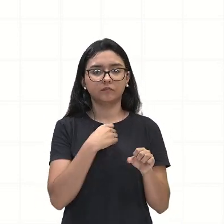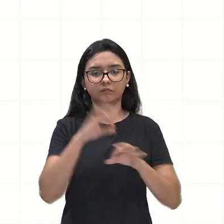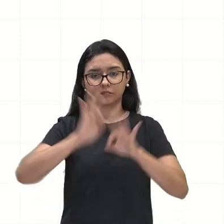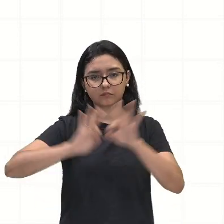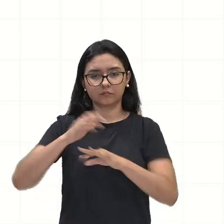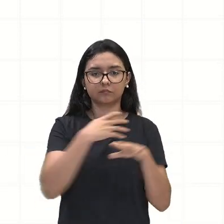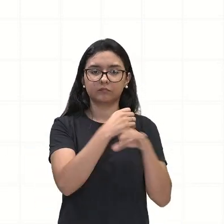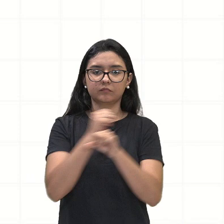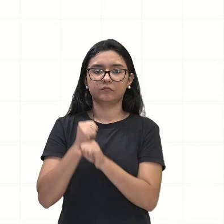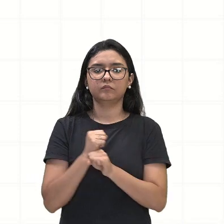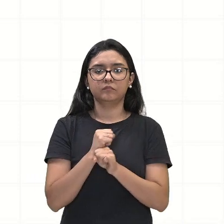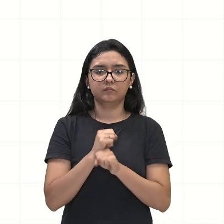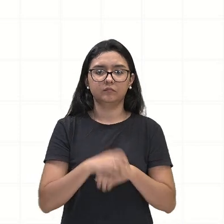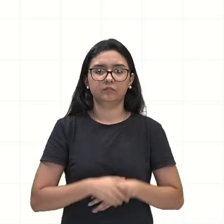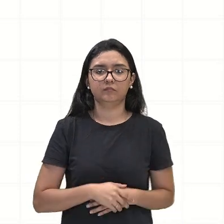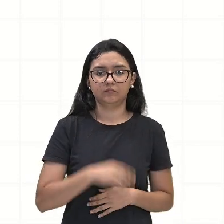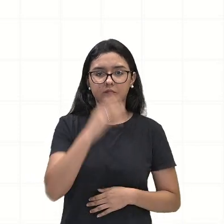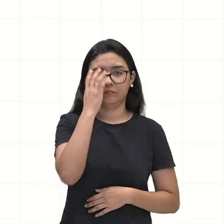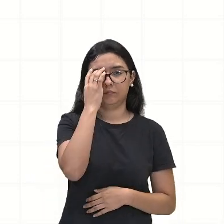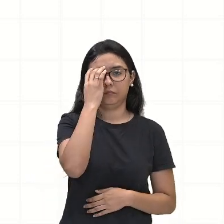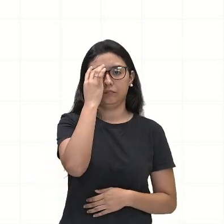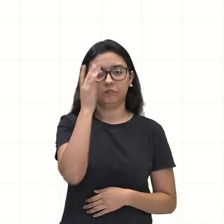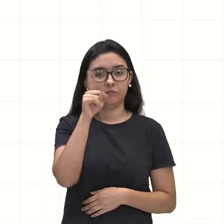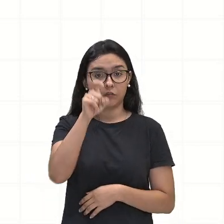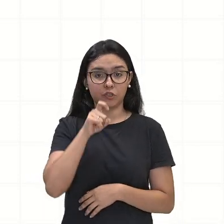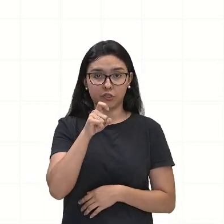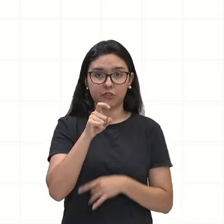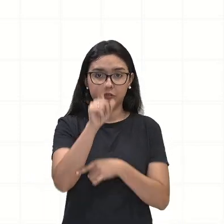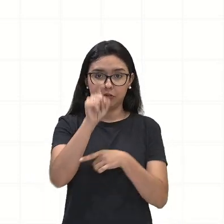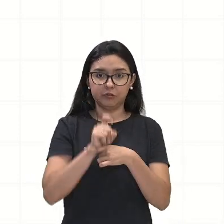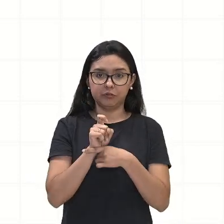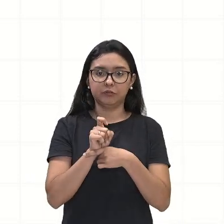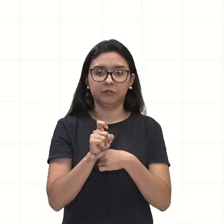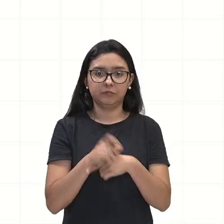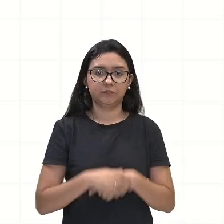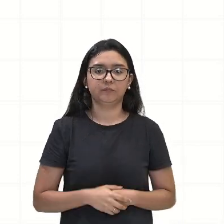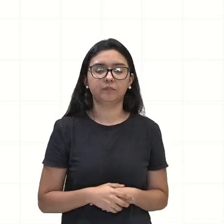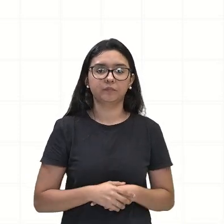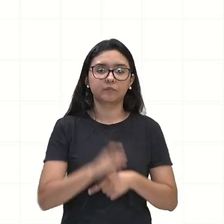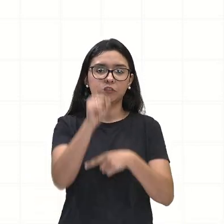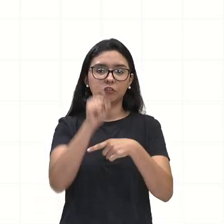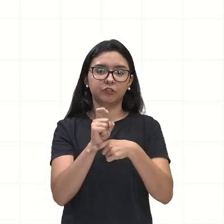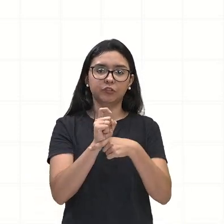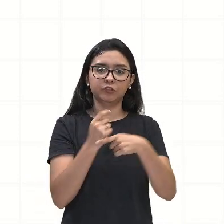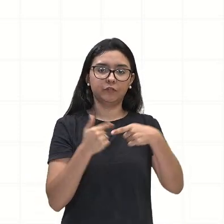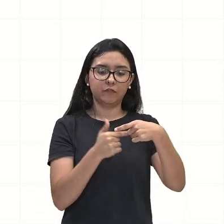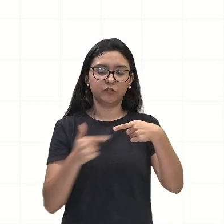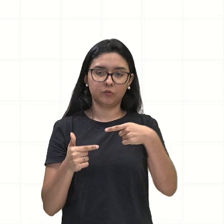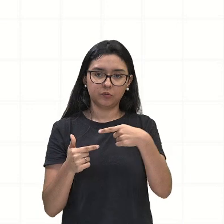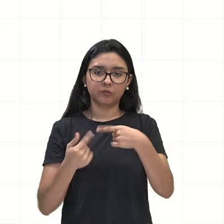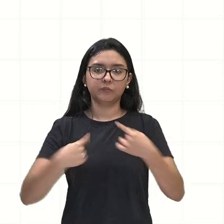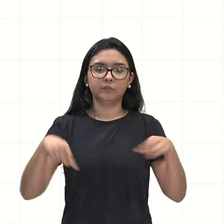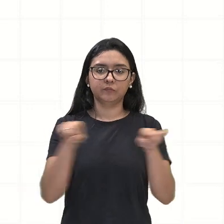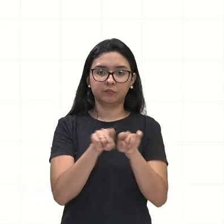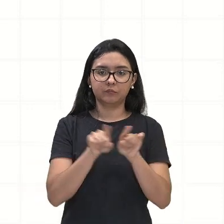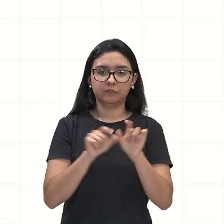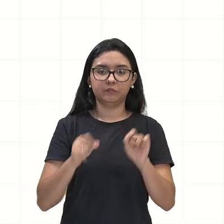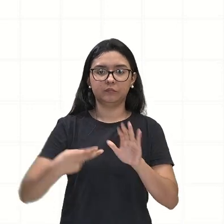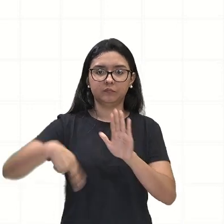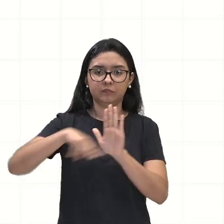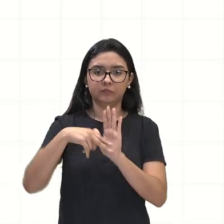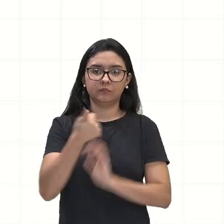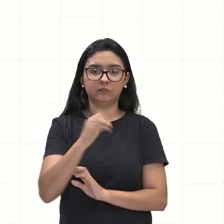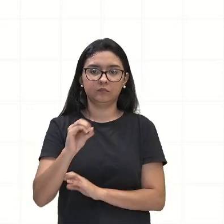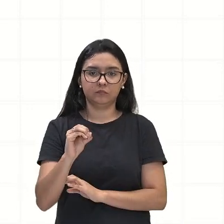proporção. X, que é o que eu quero, estará para 22, assim como